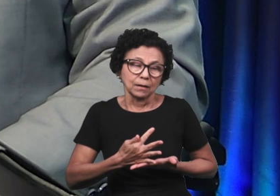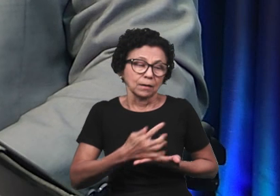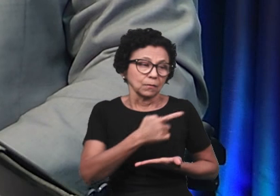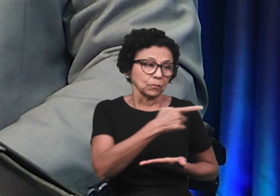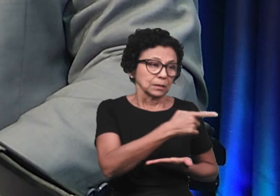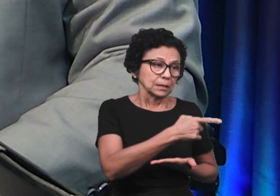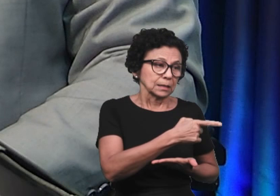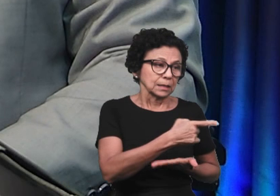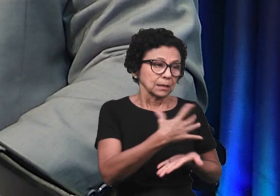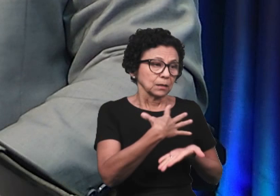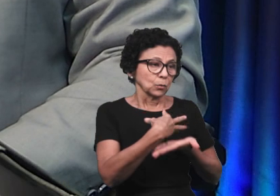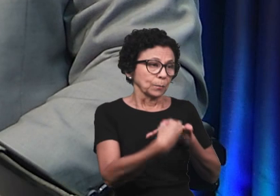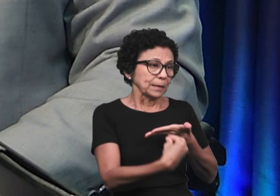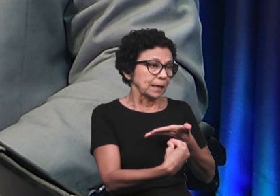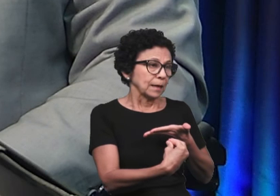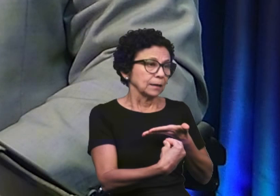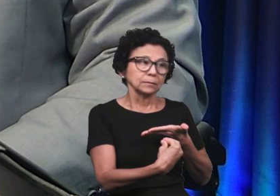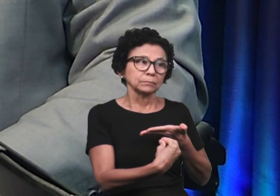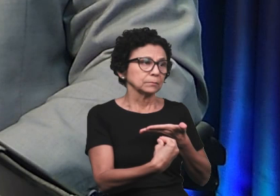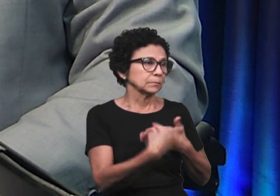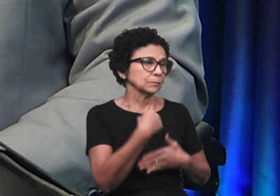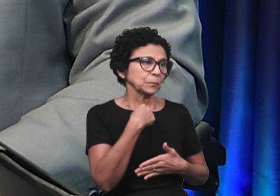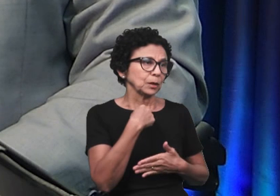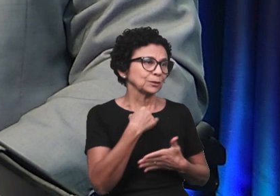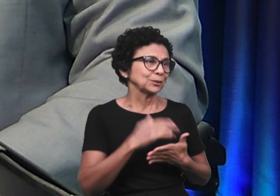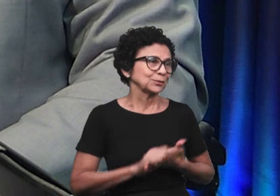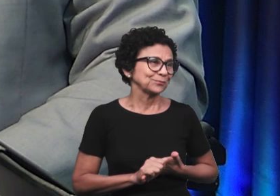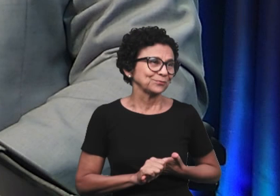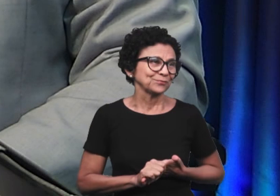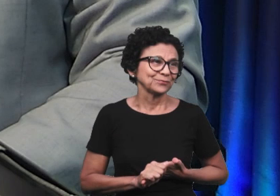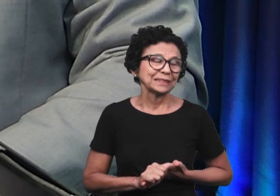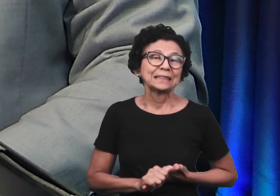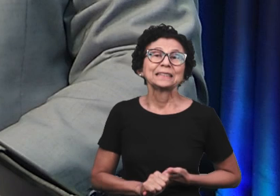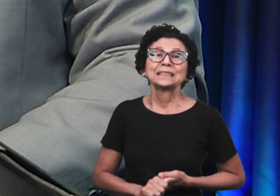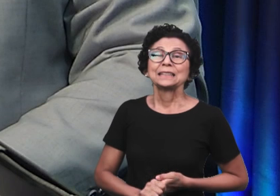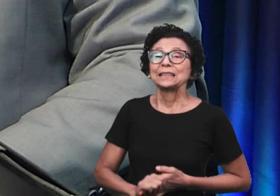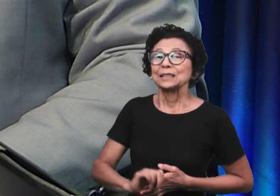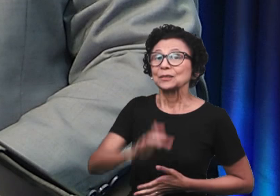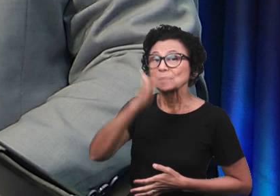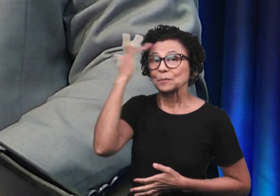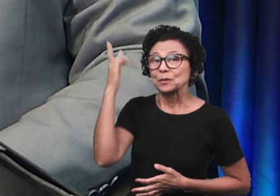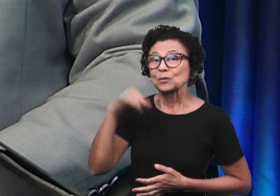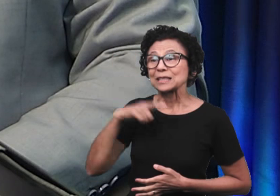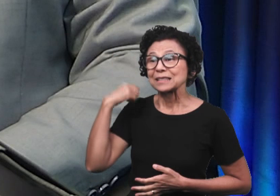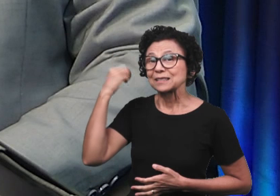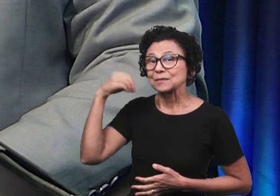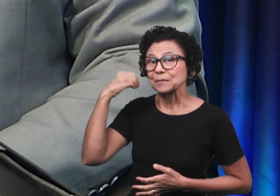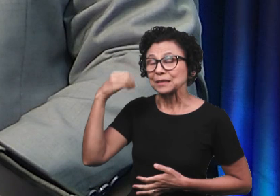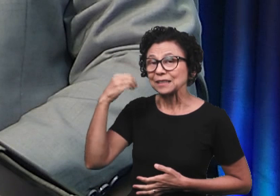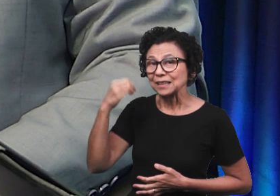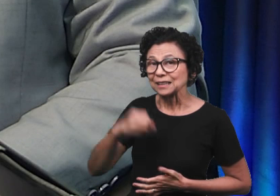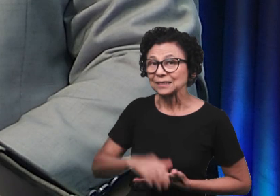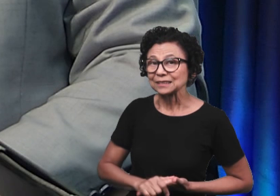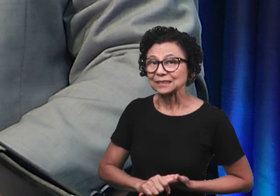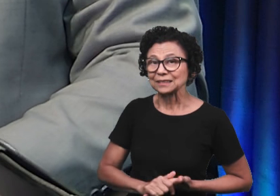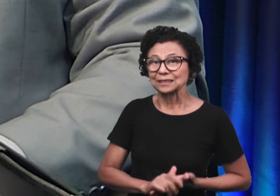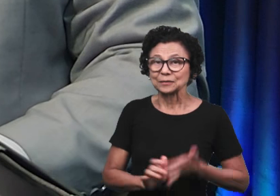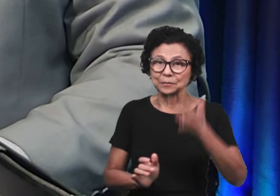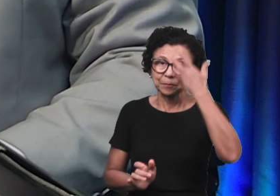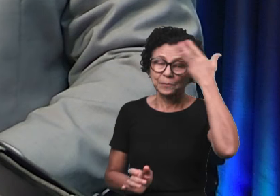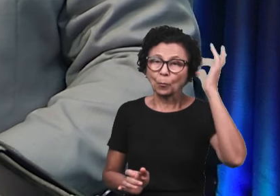Agora, quando a pessoa tem experiência, também ninguém tira. Né? Porque Maria ouviu e